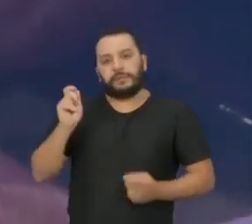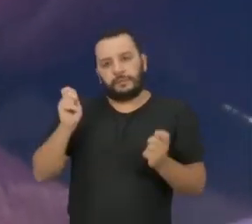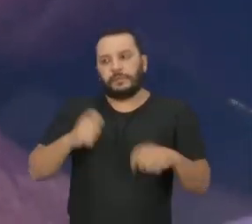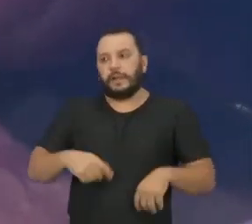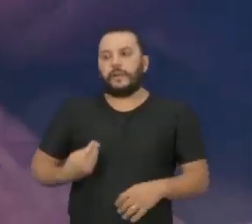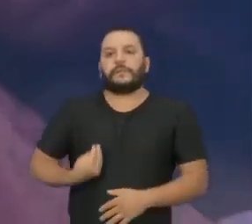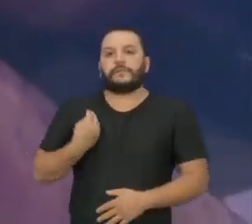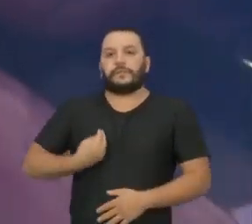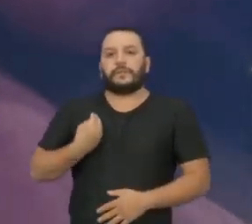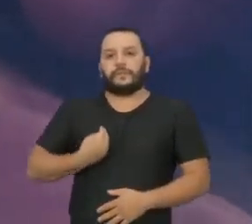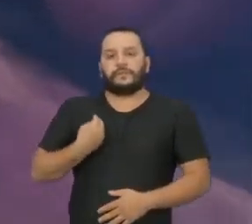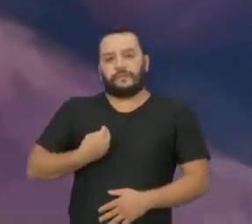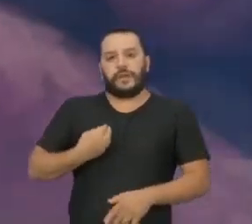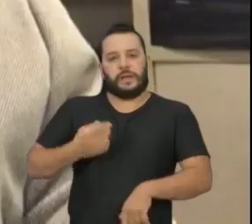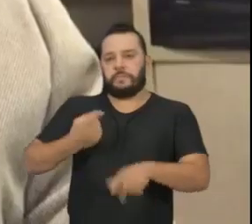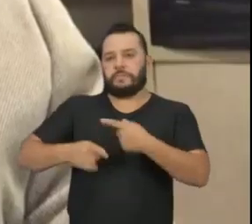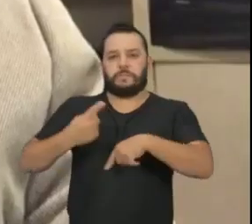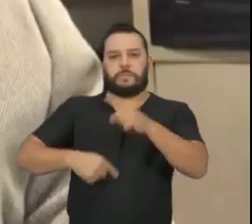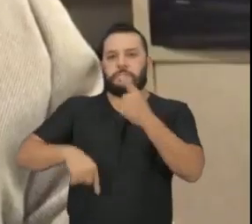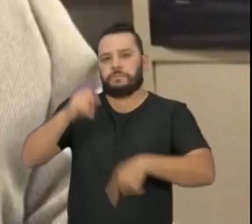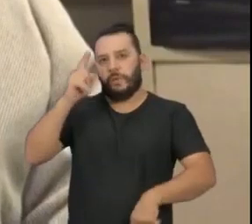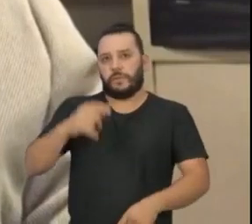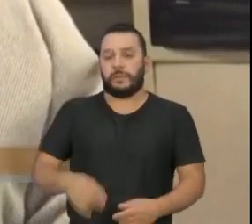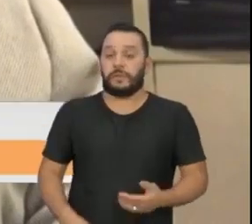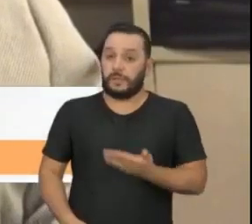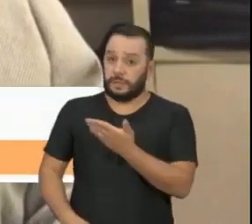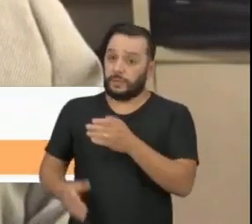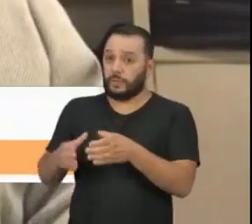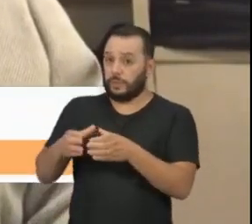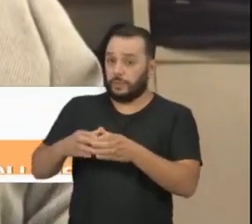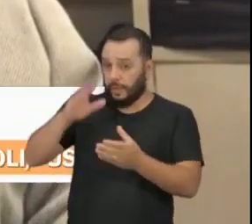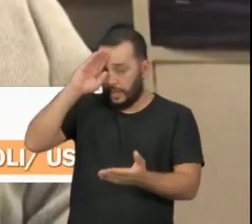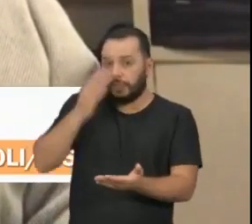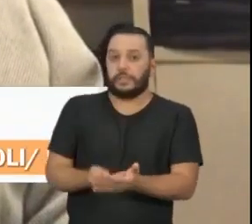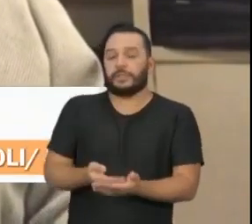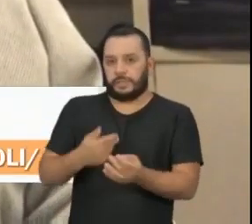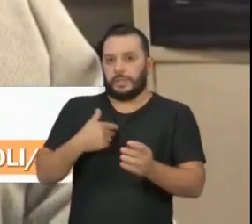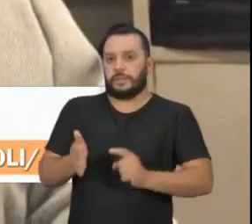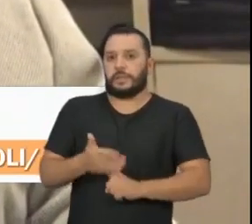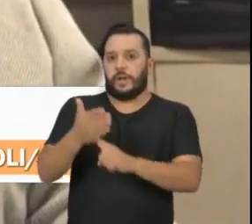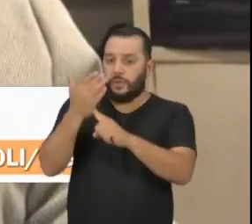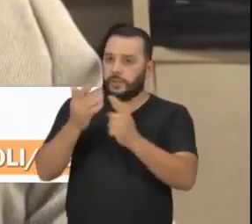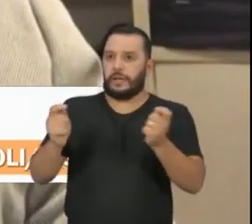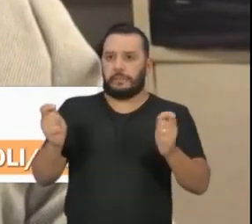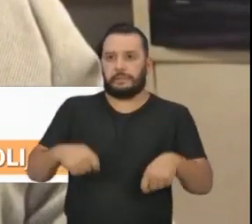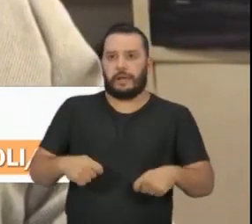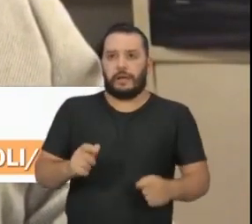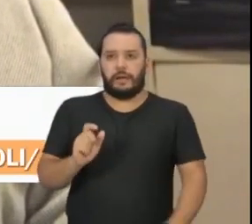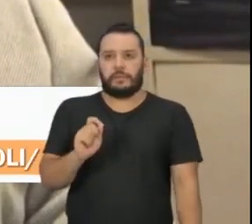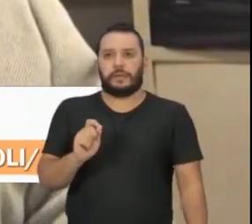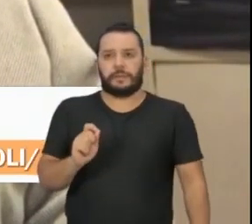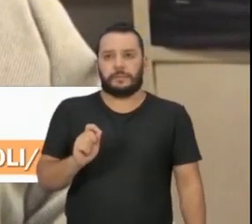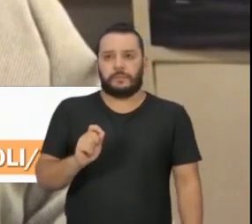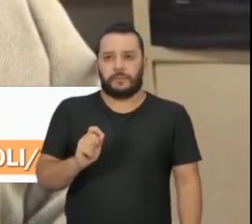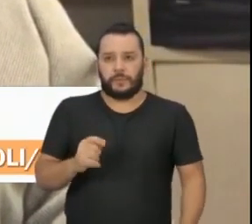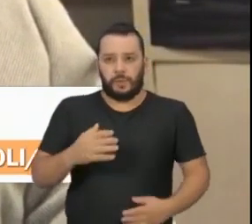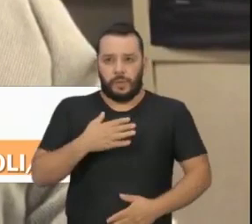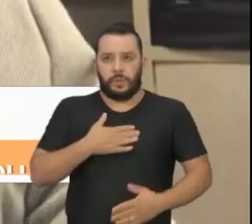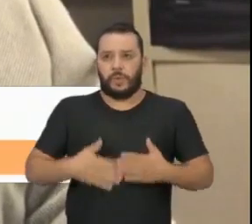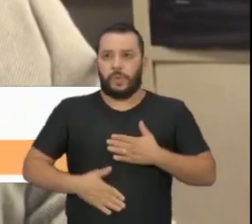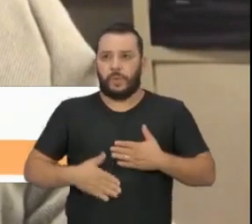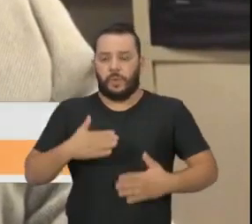limitações físicas e mentais. E eles acreditam que essas tecnologias podem ser um prolongamento do próprio